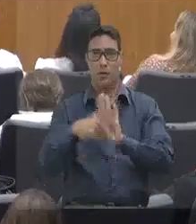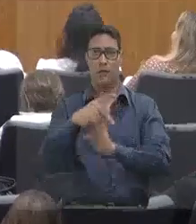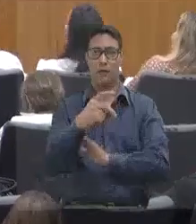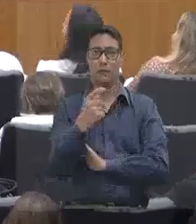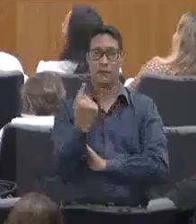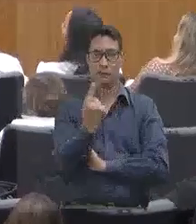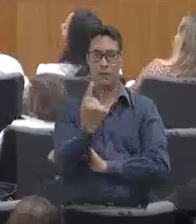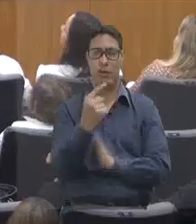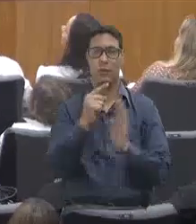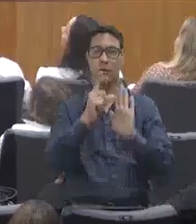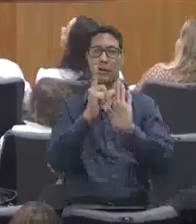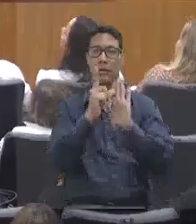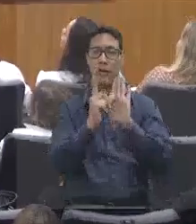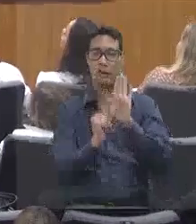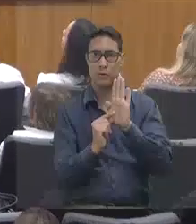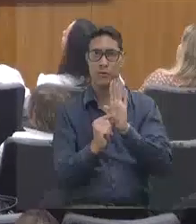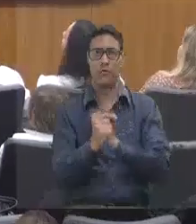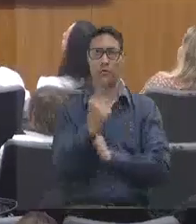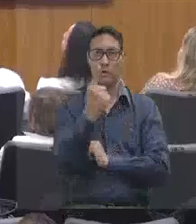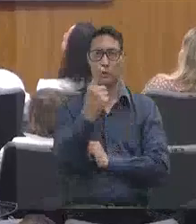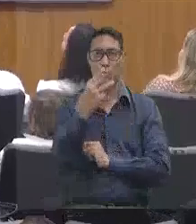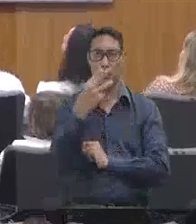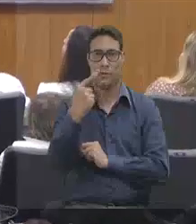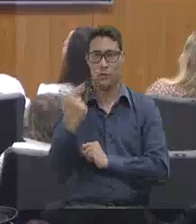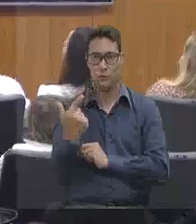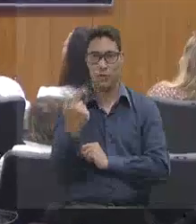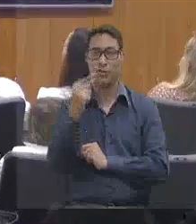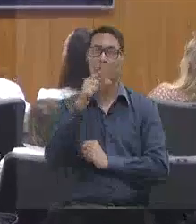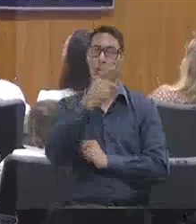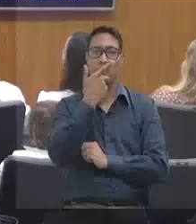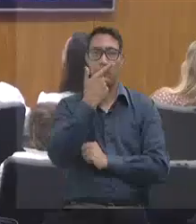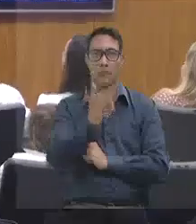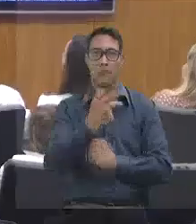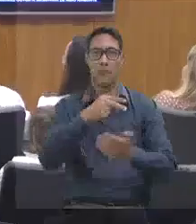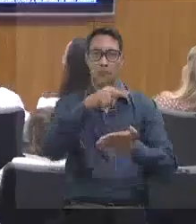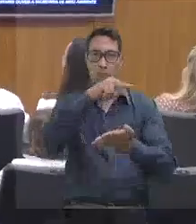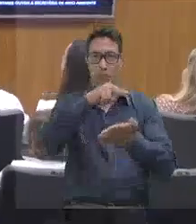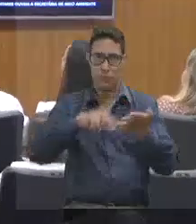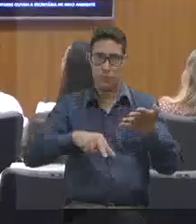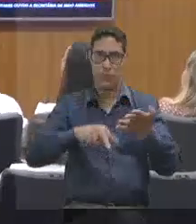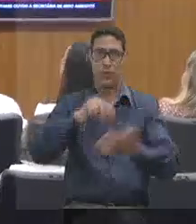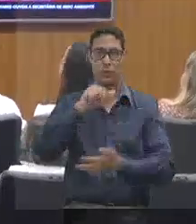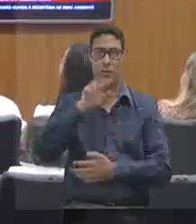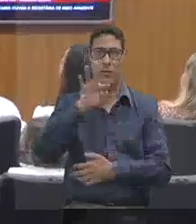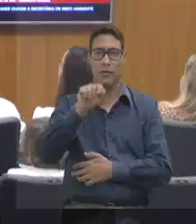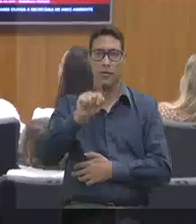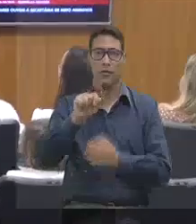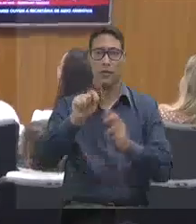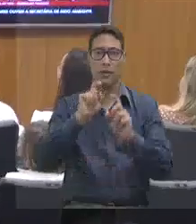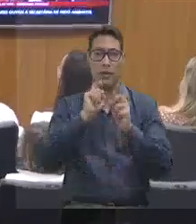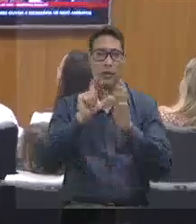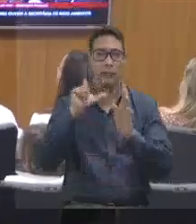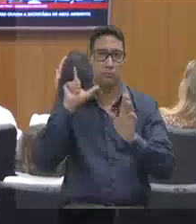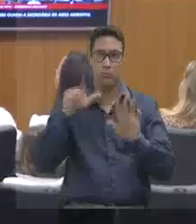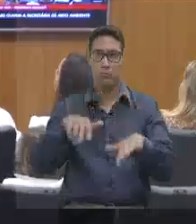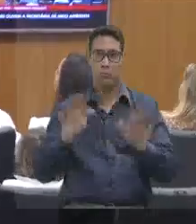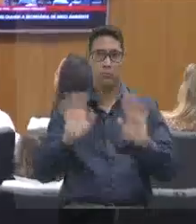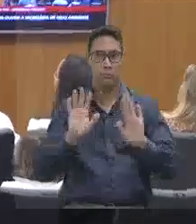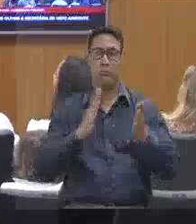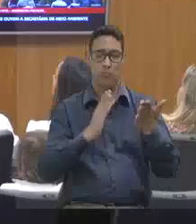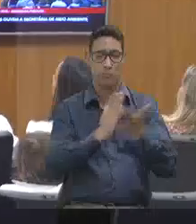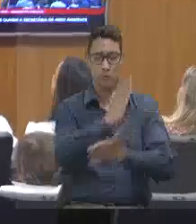do artigo 132 do Regimento Interno dispensa leitura da ata da reunião do interior considera aprovada